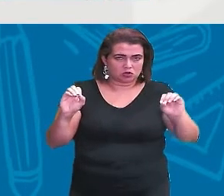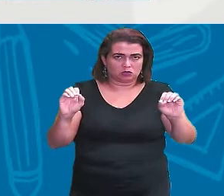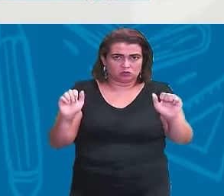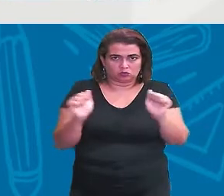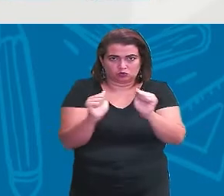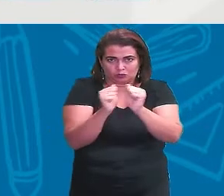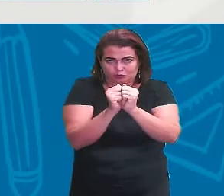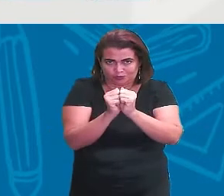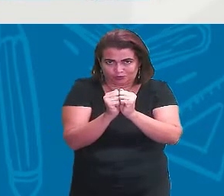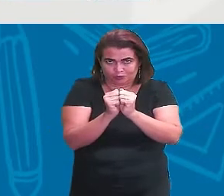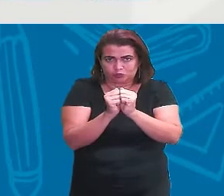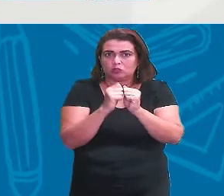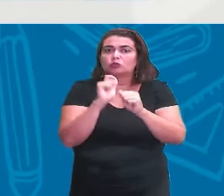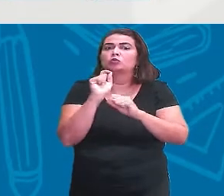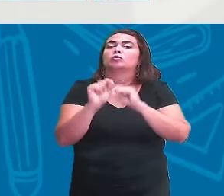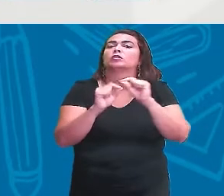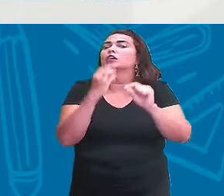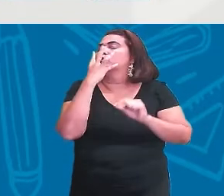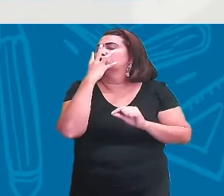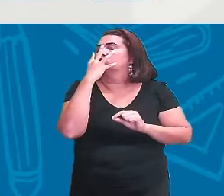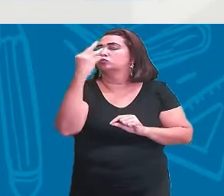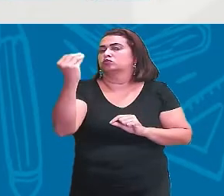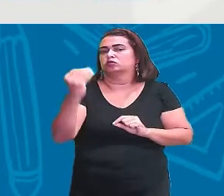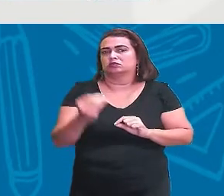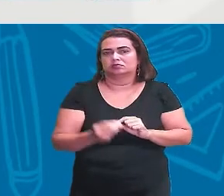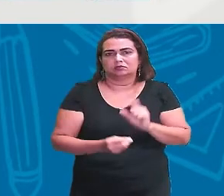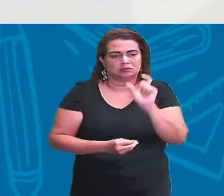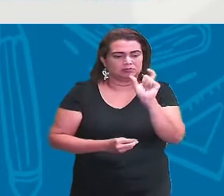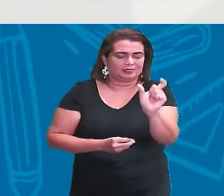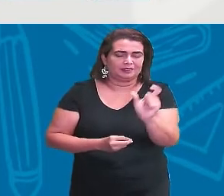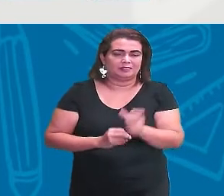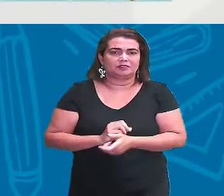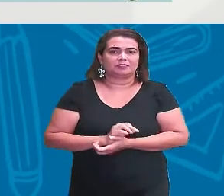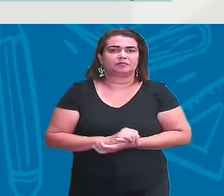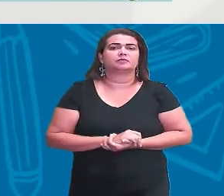o B-O. Formei a palavra lobo.